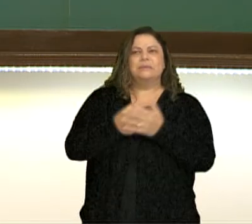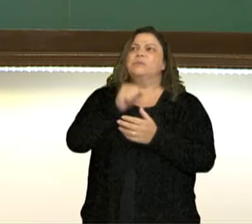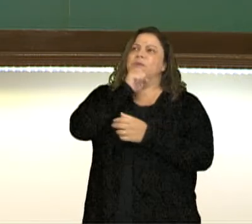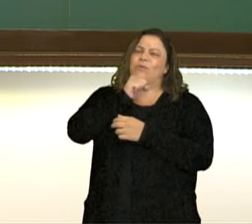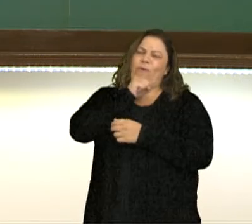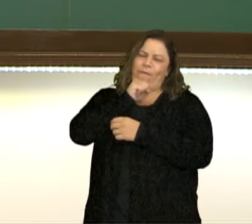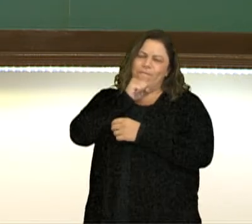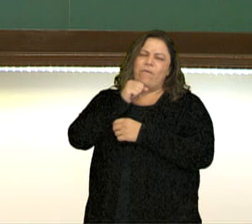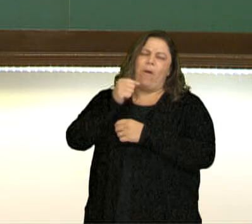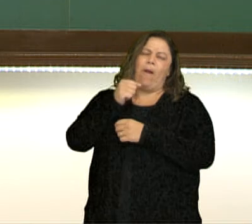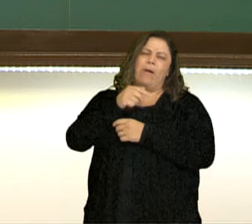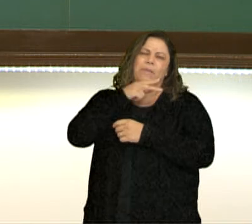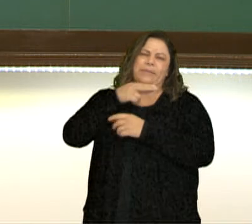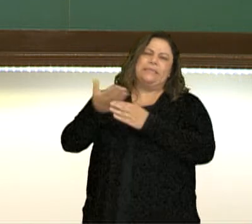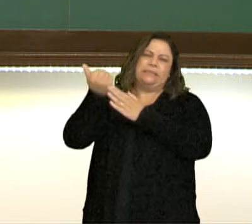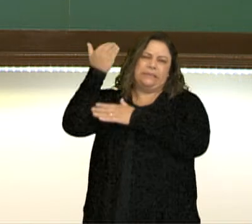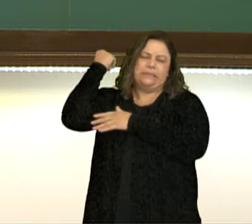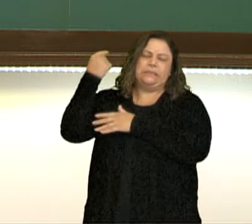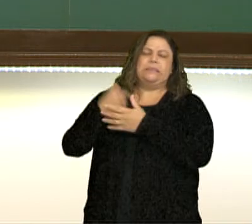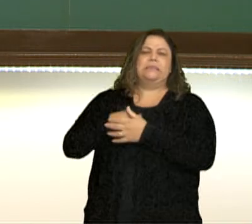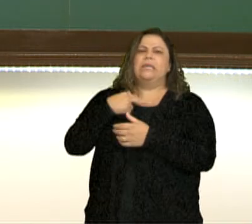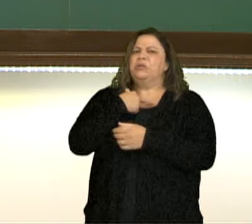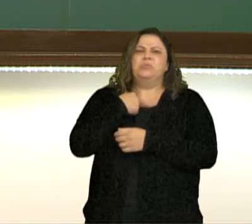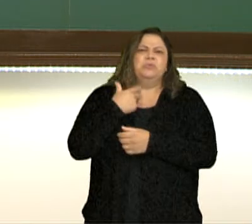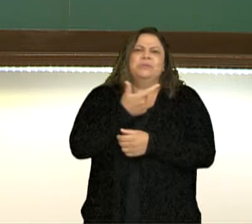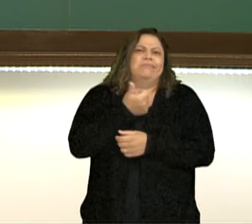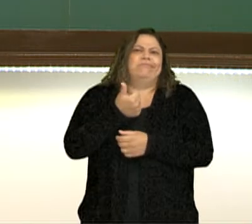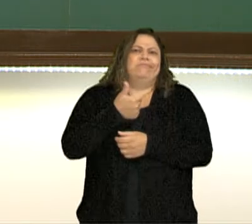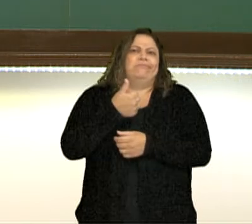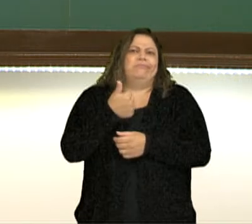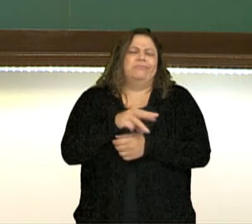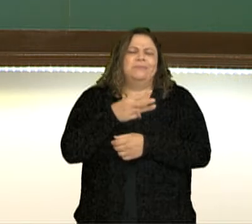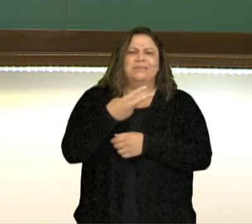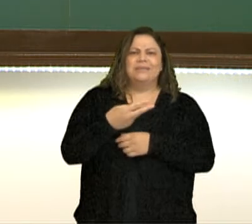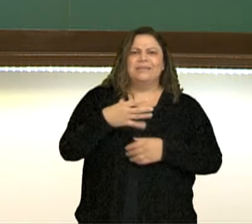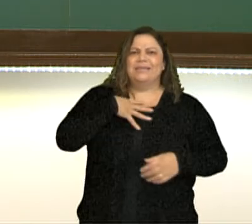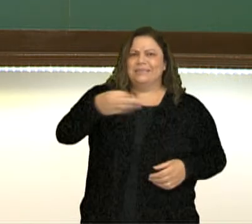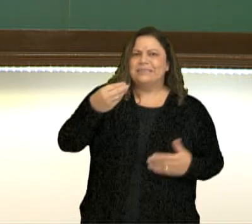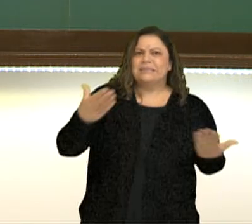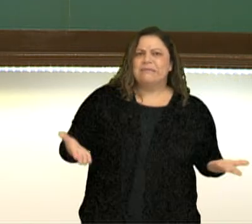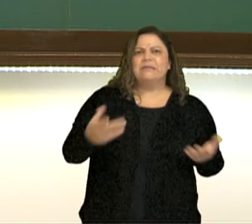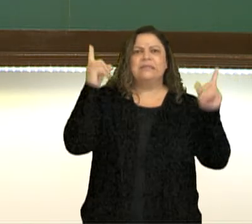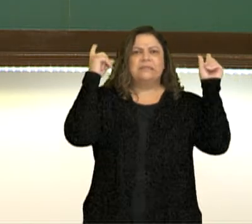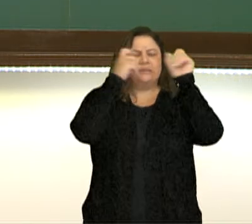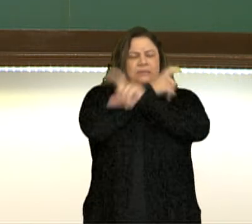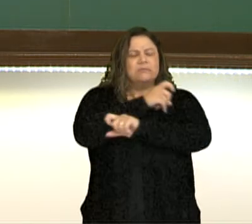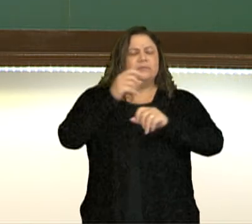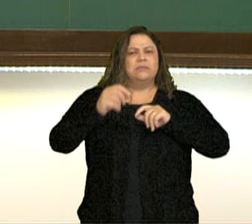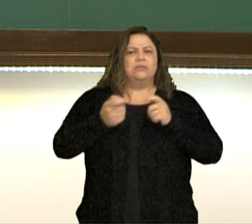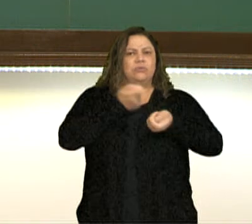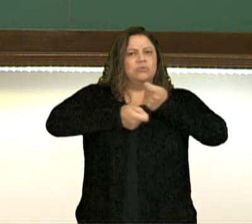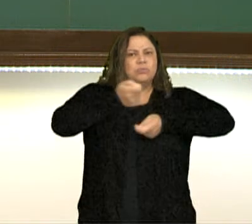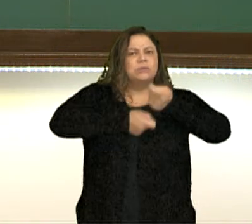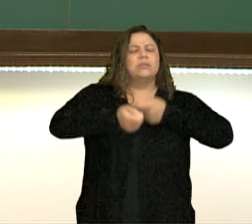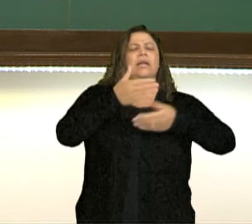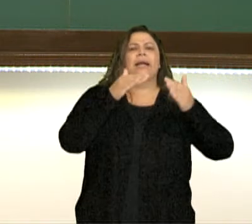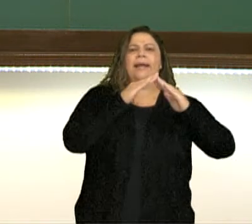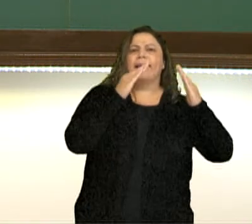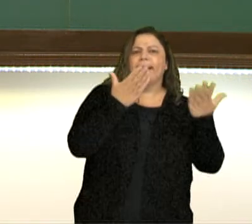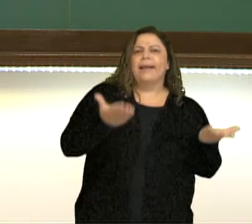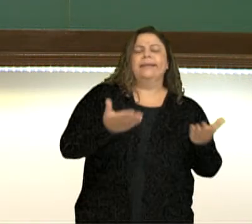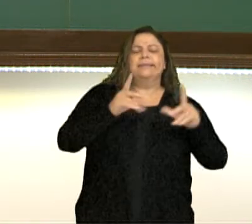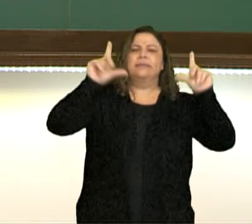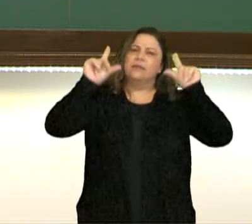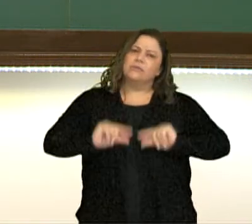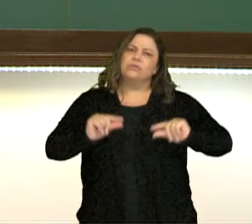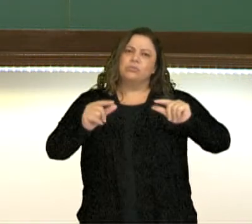a bisavó dela, ela não podia ter 12, 13 filhos, que era difícil de administrar uma casa. Então, o que ela fez? Diminuiu essa quantidade de